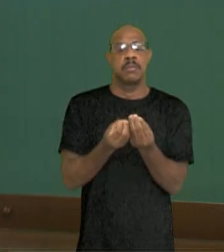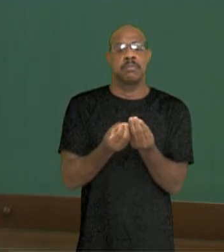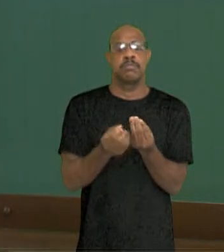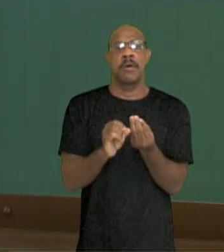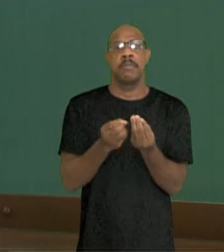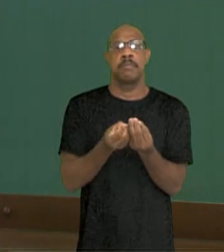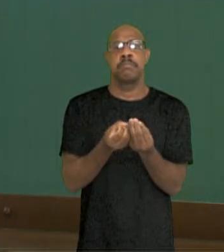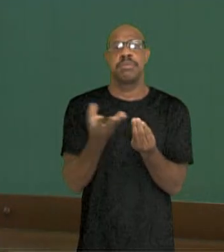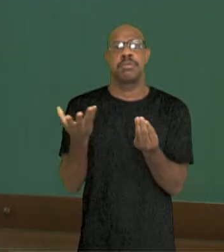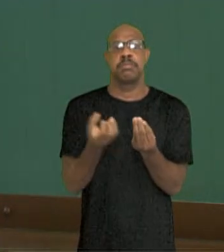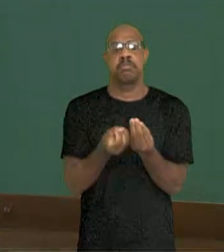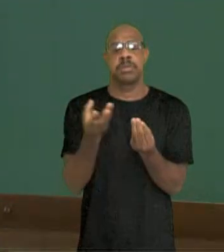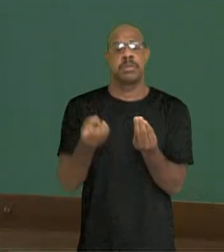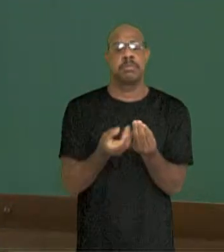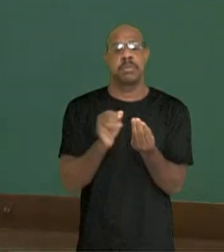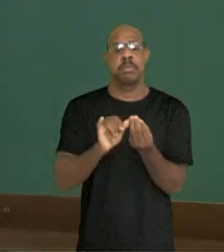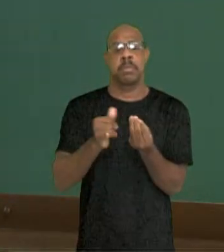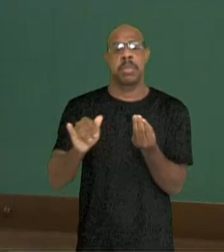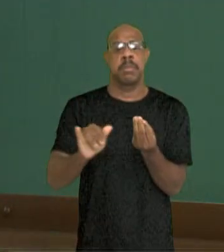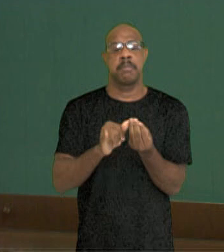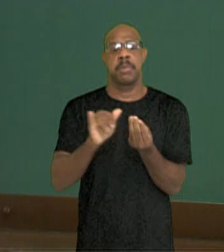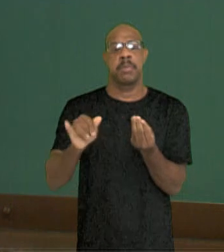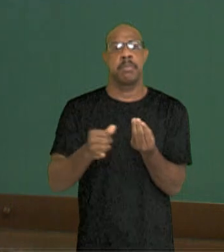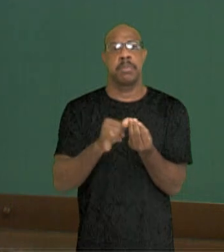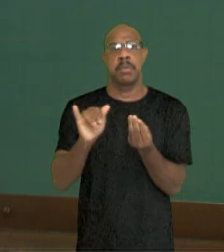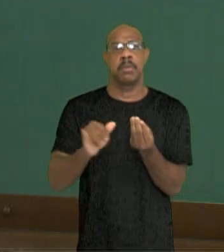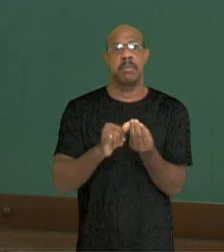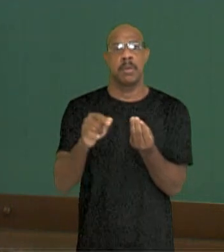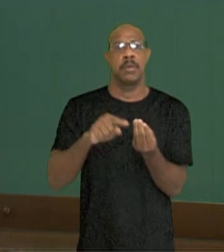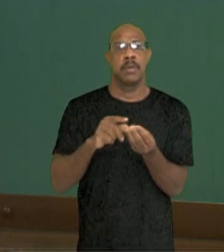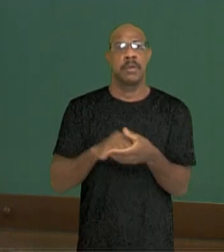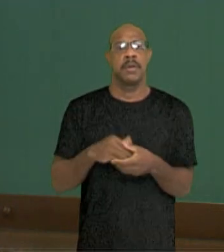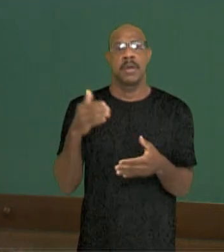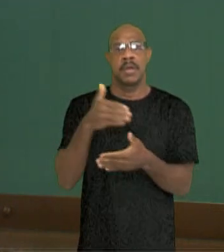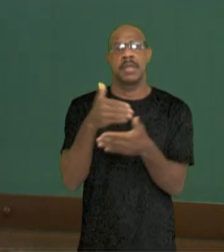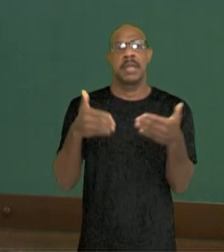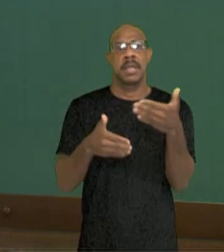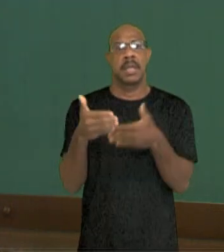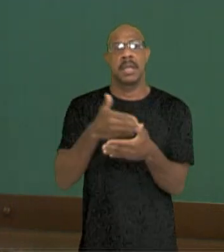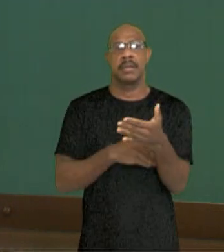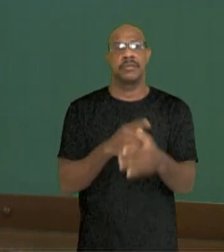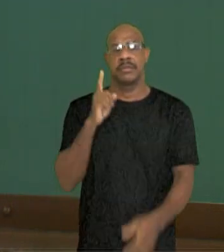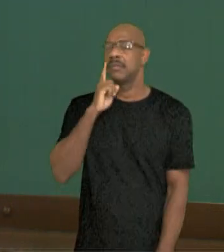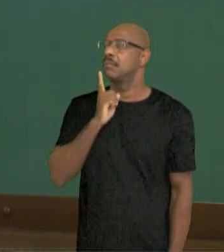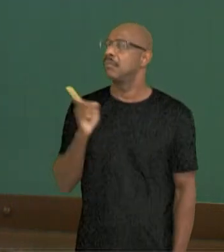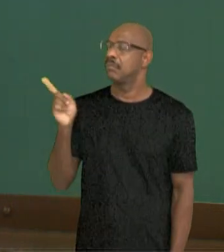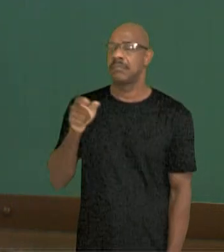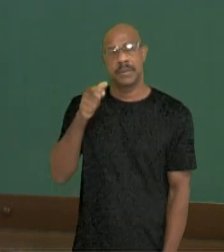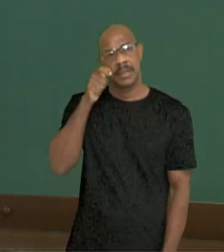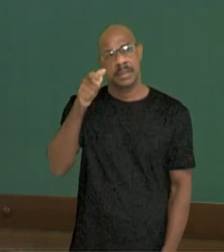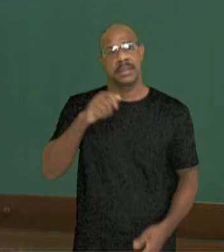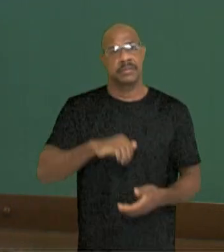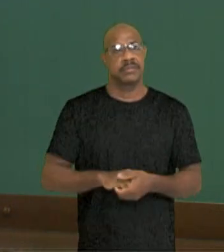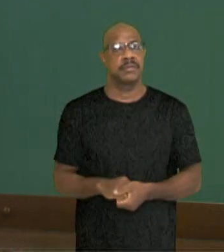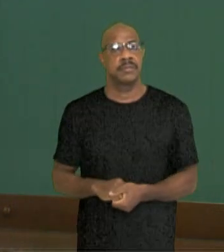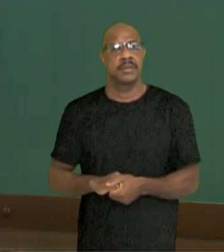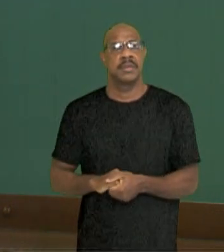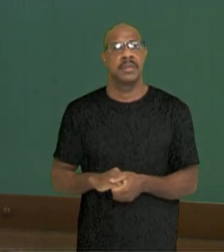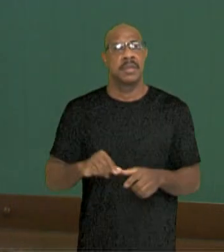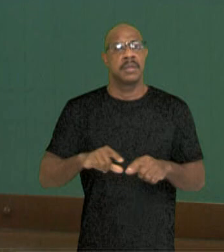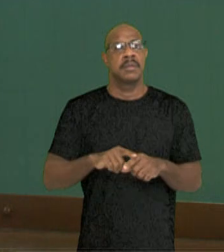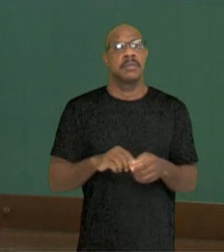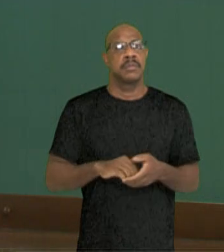energia. Eu separei aqui um slide interessante que eu coloquei aqui a equação